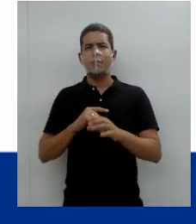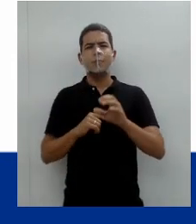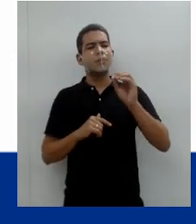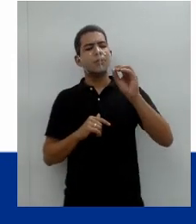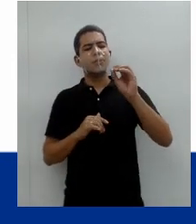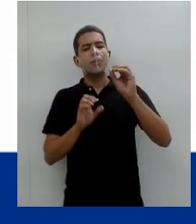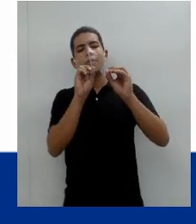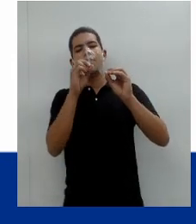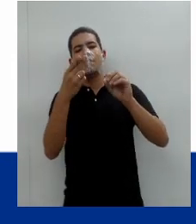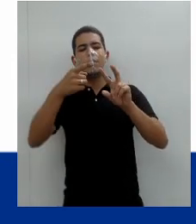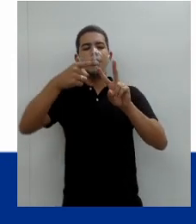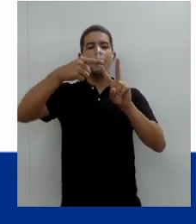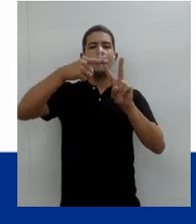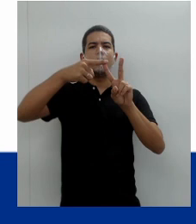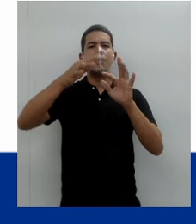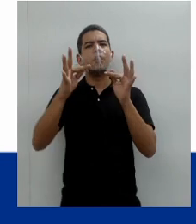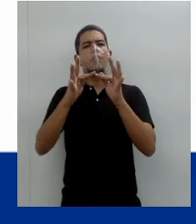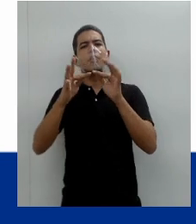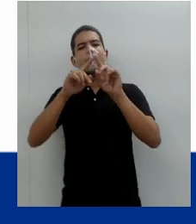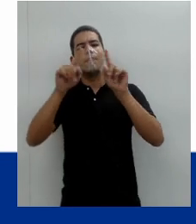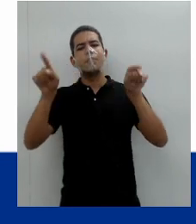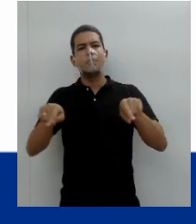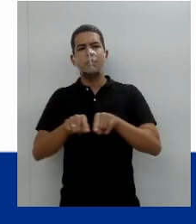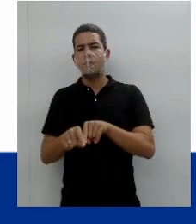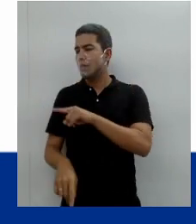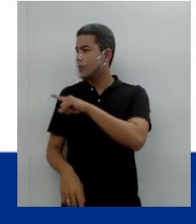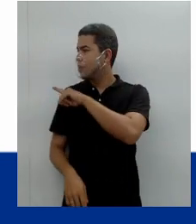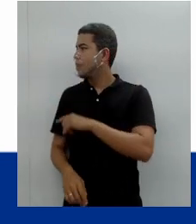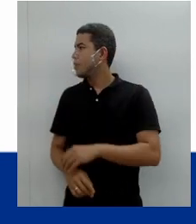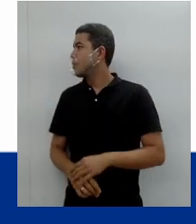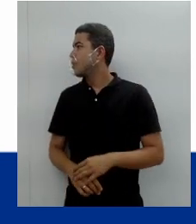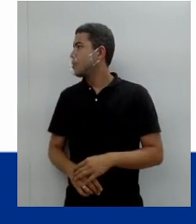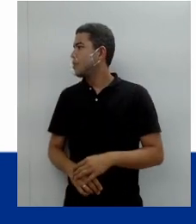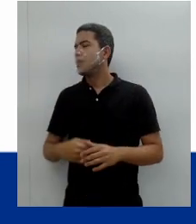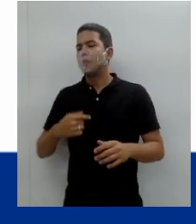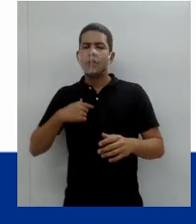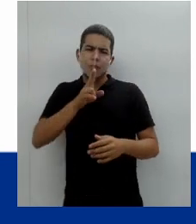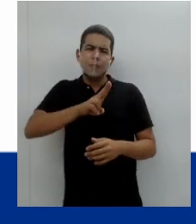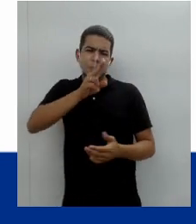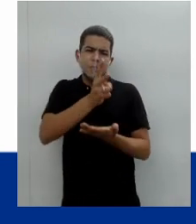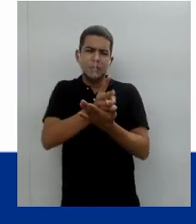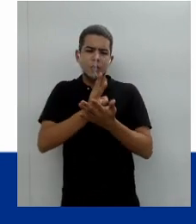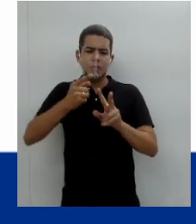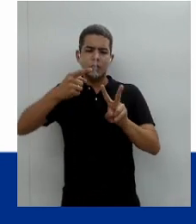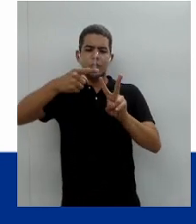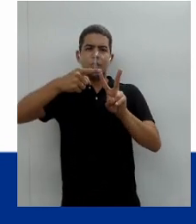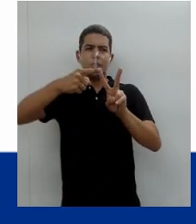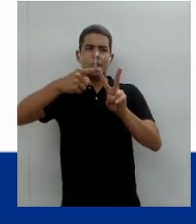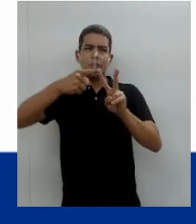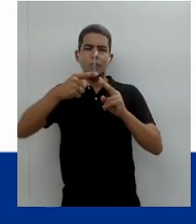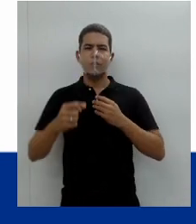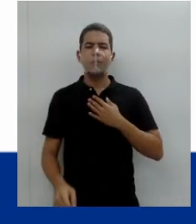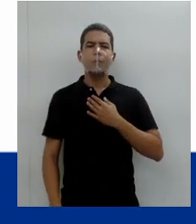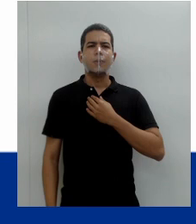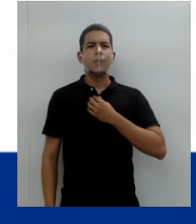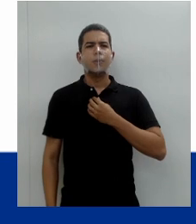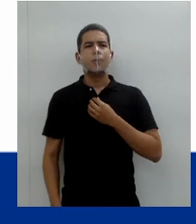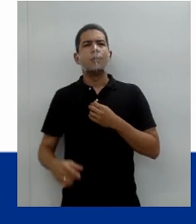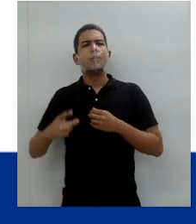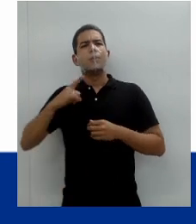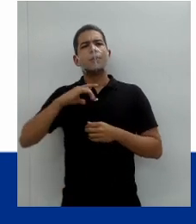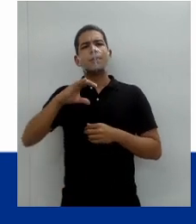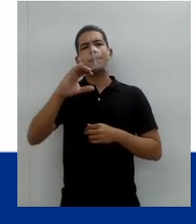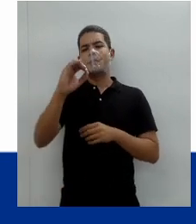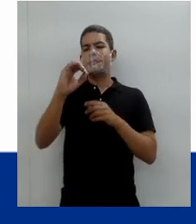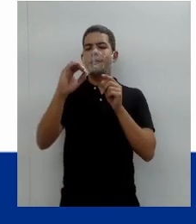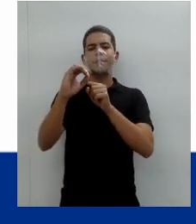zeros ou raízes de uma função quadrática. Eu vou estar utilizando sempre aqui o termo raízes, tá bom? Vamos entrar no consenso. Os zeros da